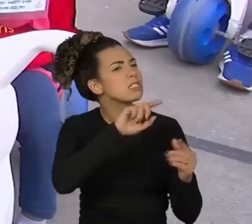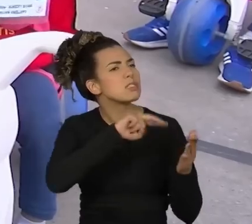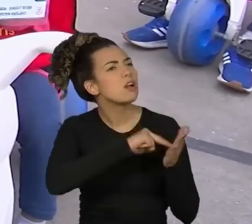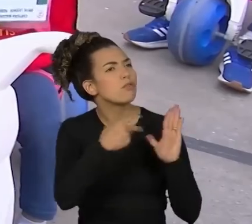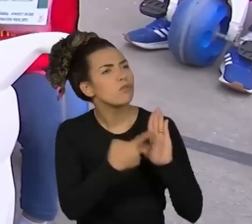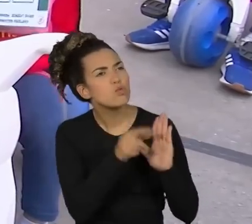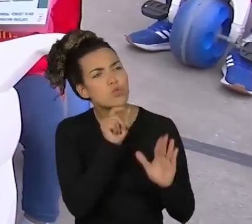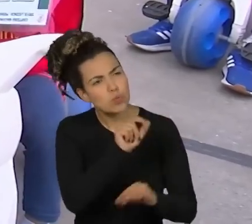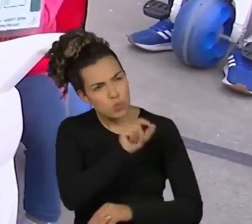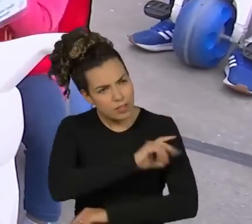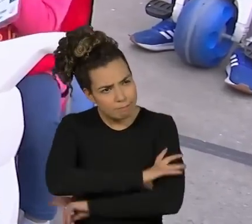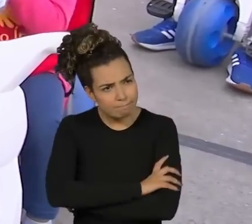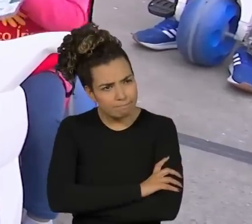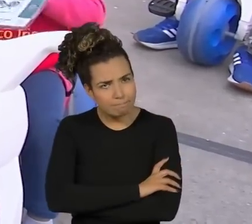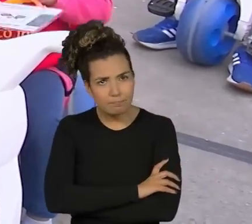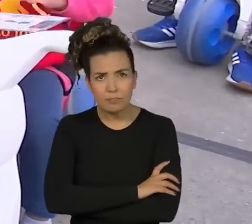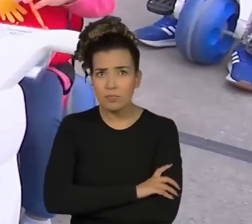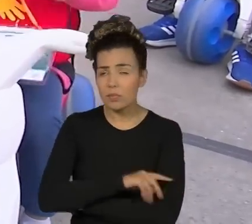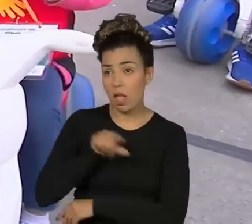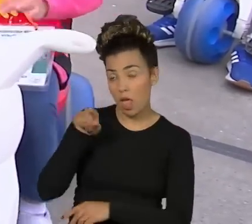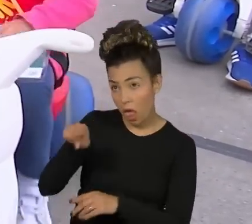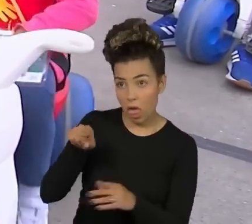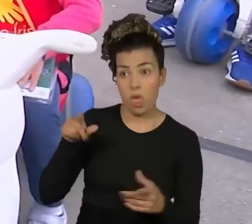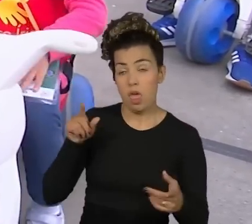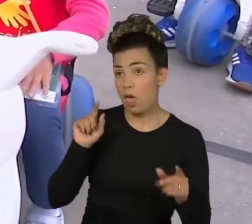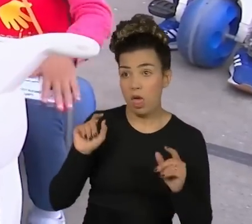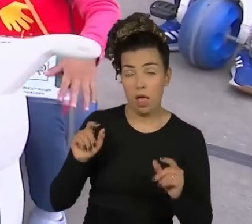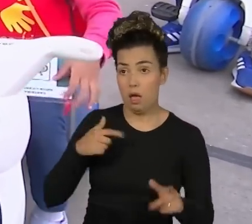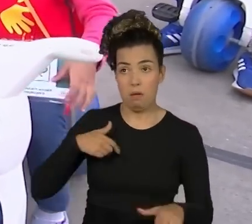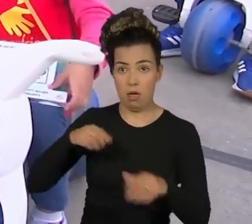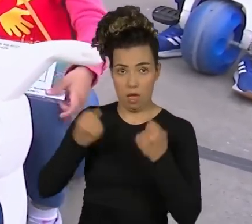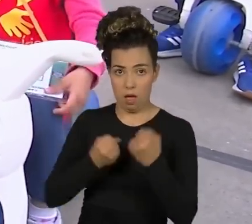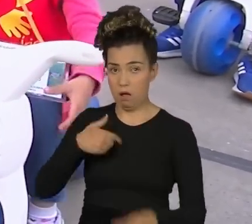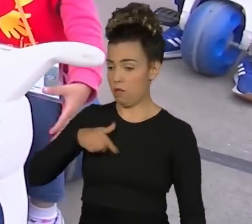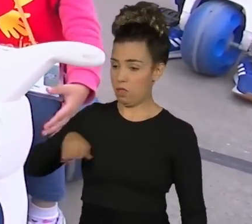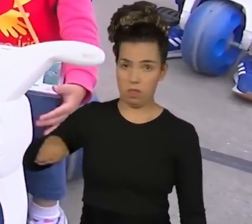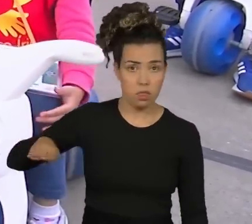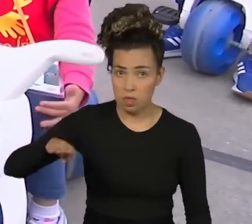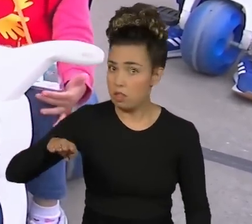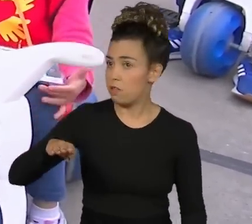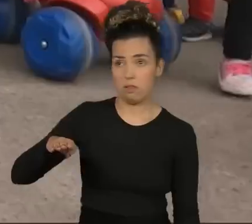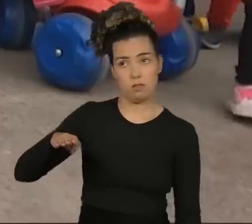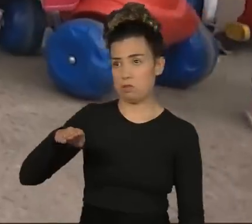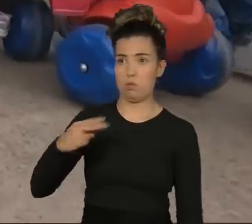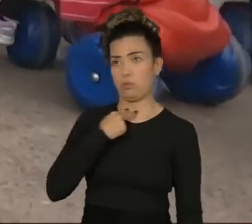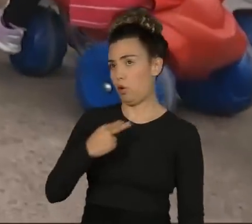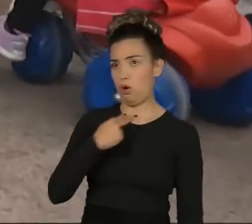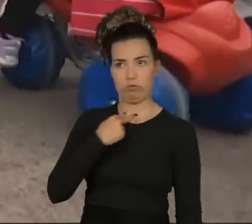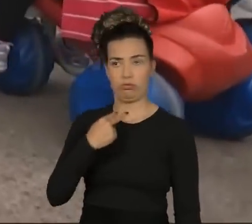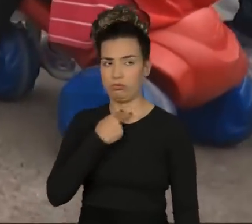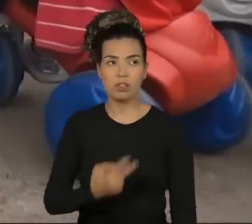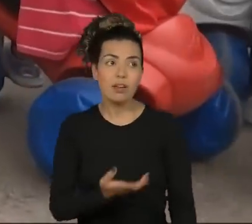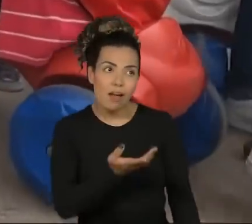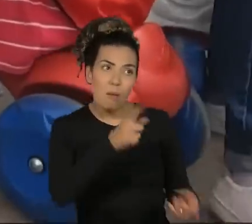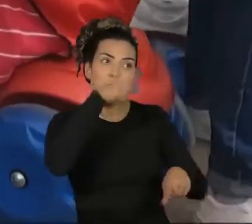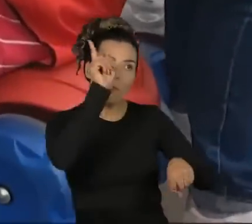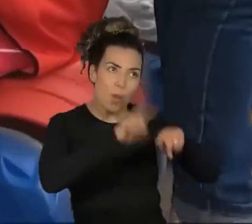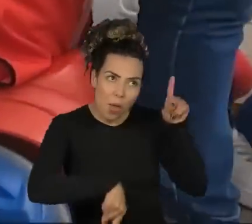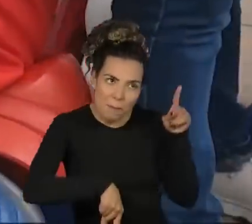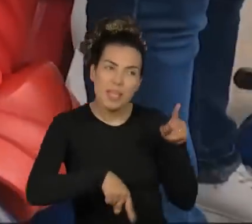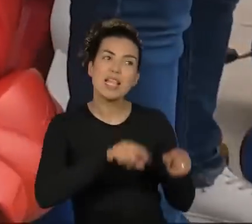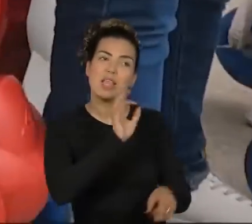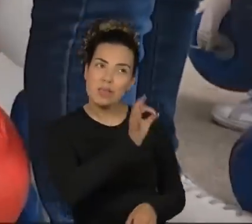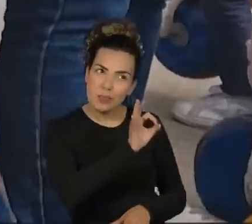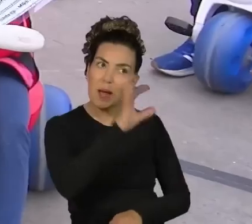E. Não pode estacionar. Isso, é proibido estacionar, você aprendeu. E